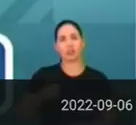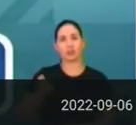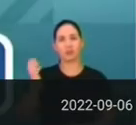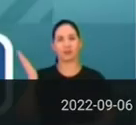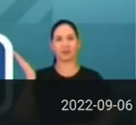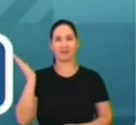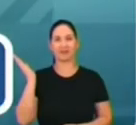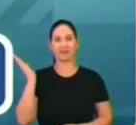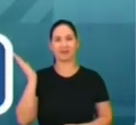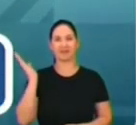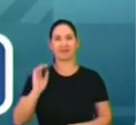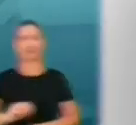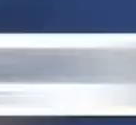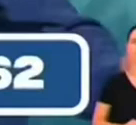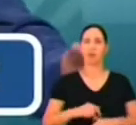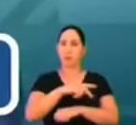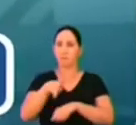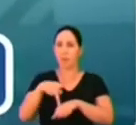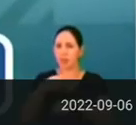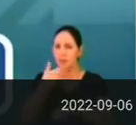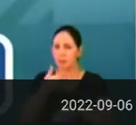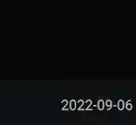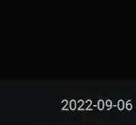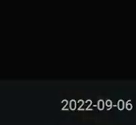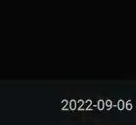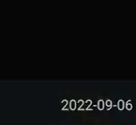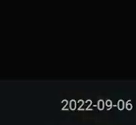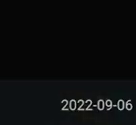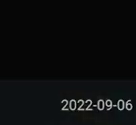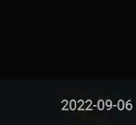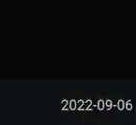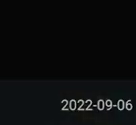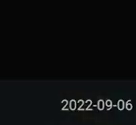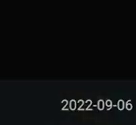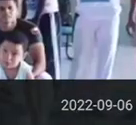Estado Federal 1987. Para um país melhor, vota.